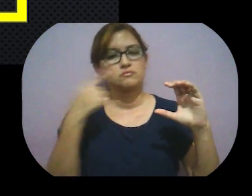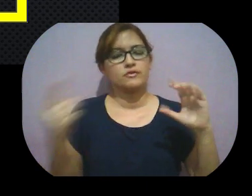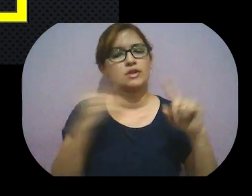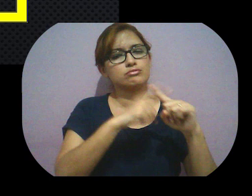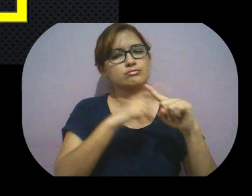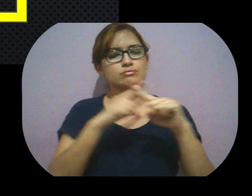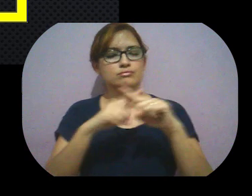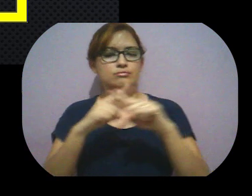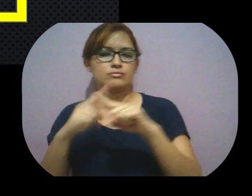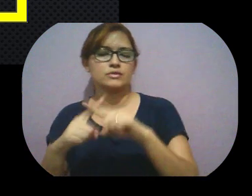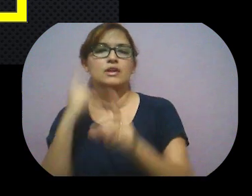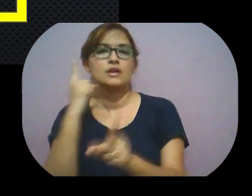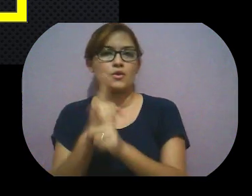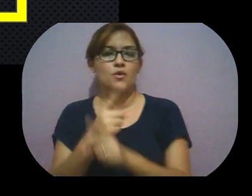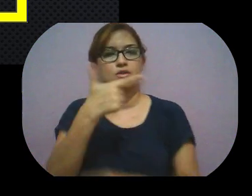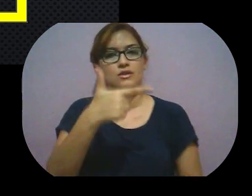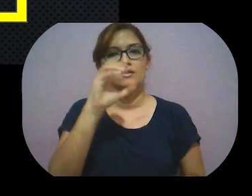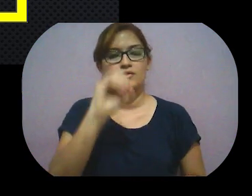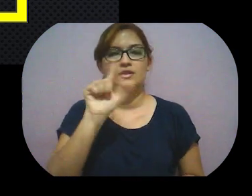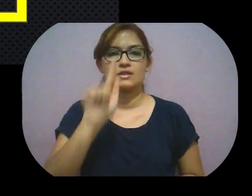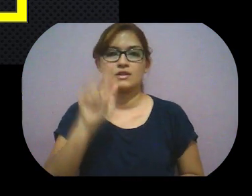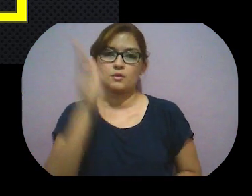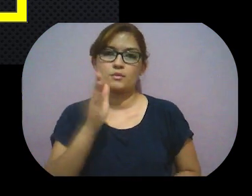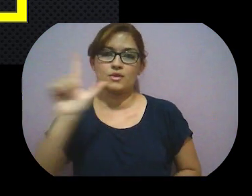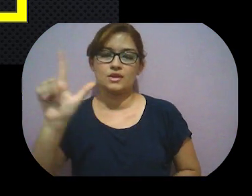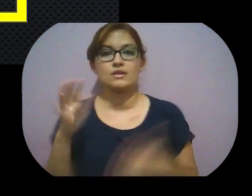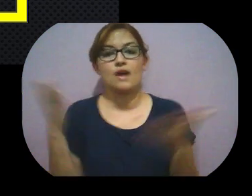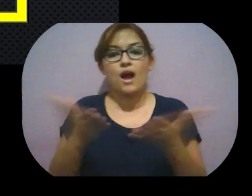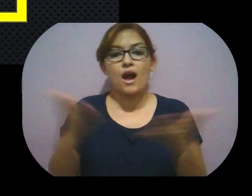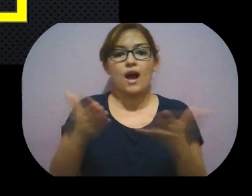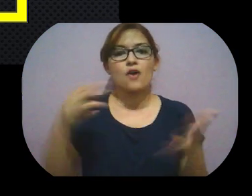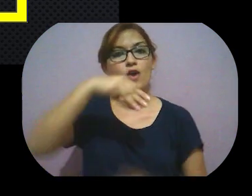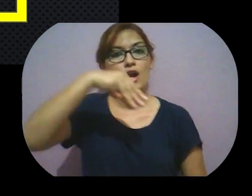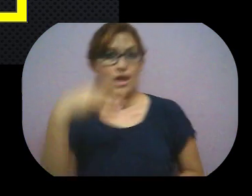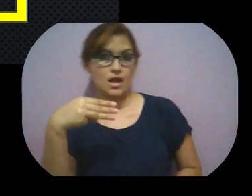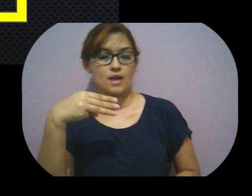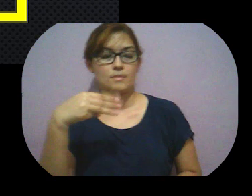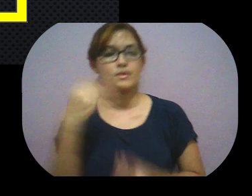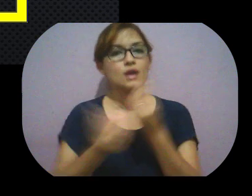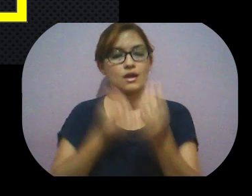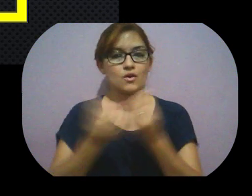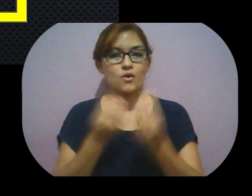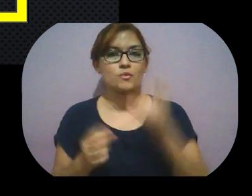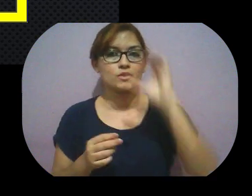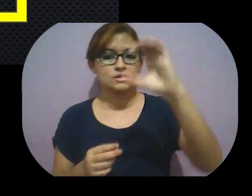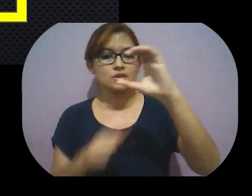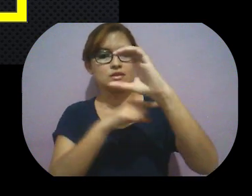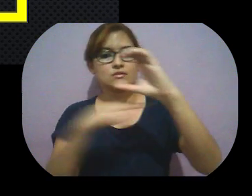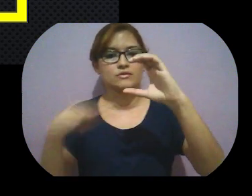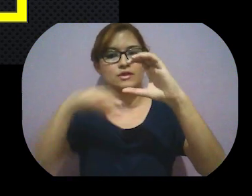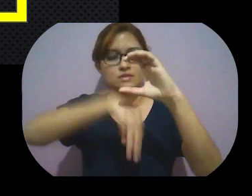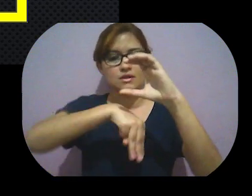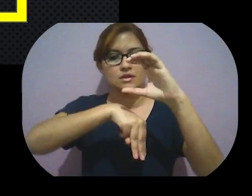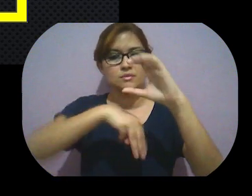aqui, ó, multiplicando, concentração 20 gramas por litro. Para achar a molaridade, divide a concentração, que a gente calculou agora há pouco, ó,